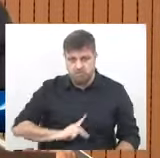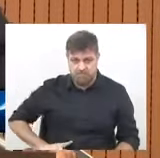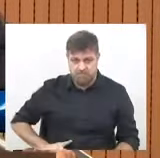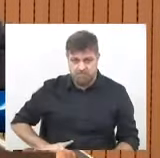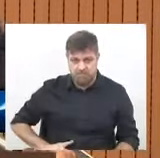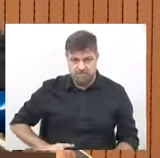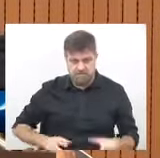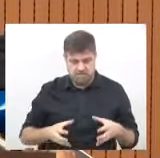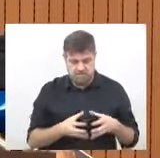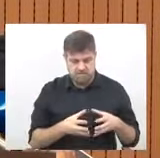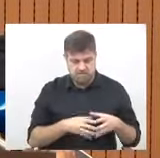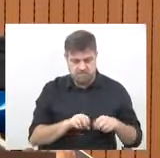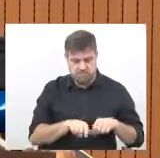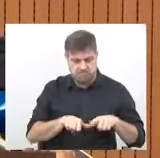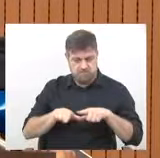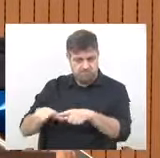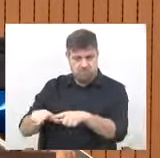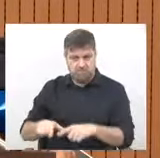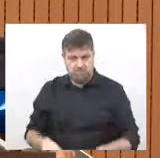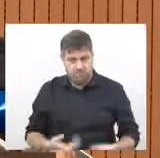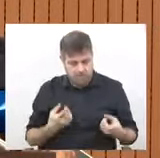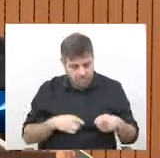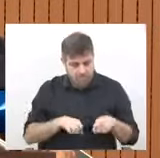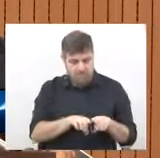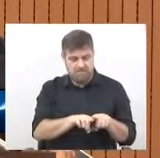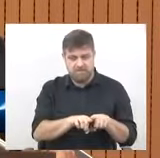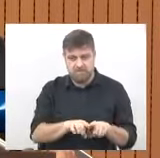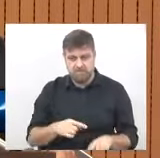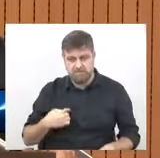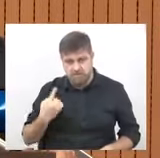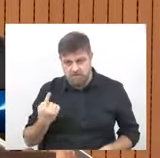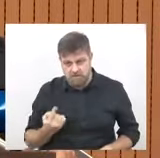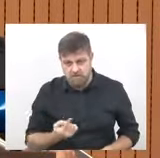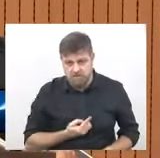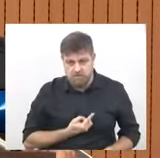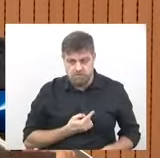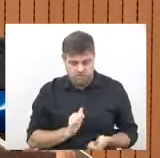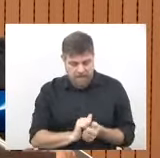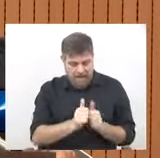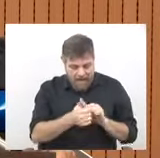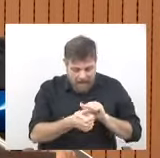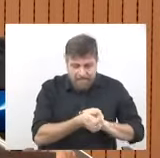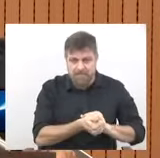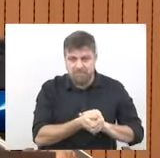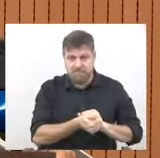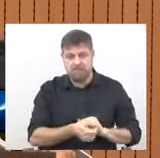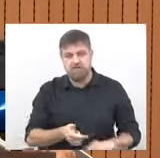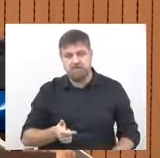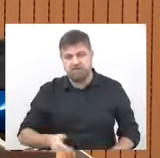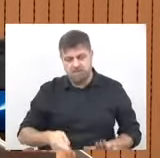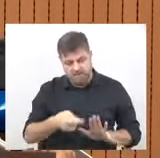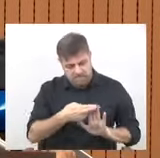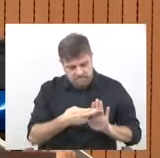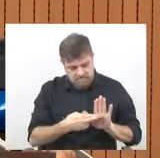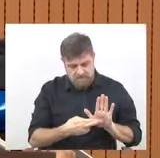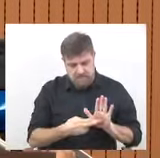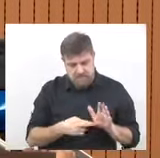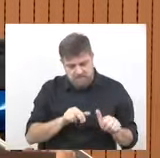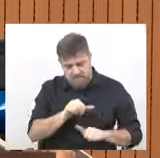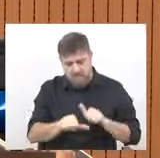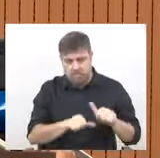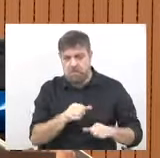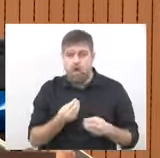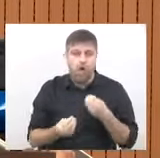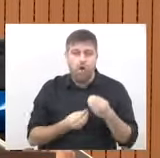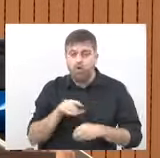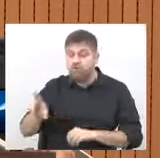casa, e foi um grande parceiro para que nós fizéssemos reformas relevantes em relação à